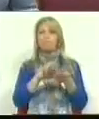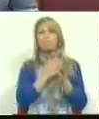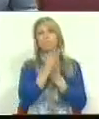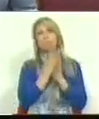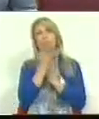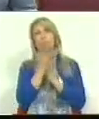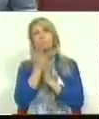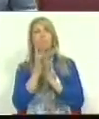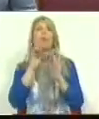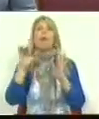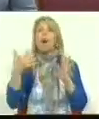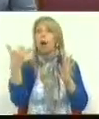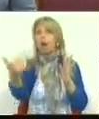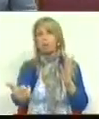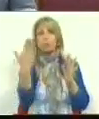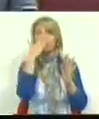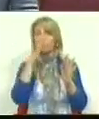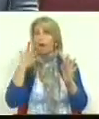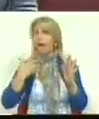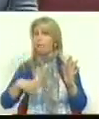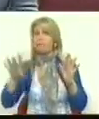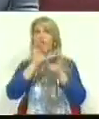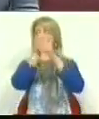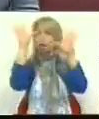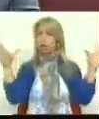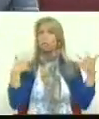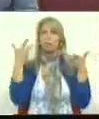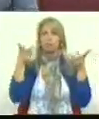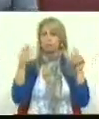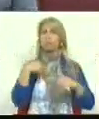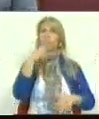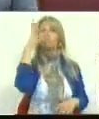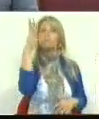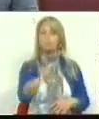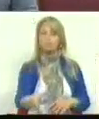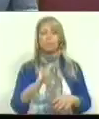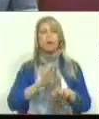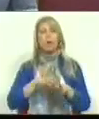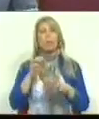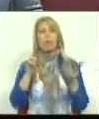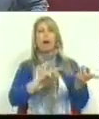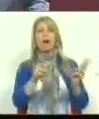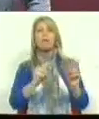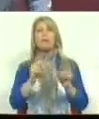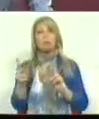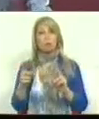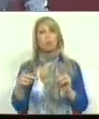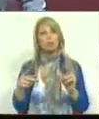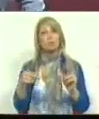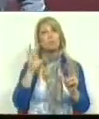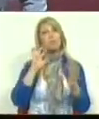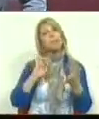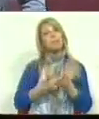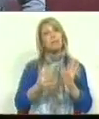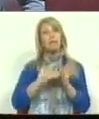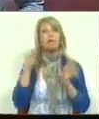depois dos esclarecimentos que forem convenientes. No que respeita às alterações substanciais ao